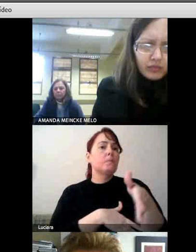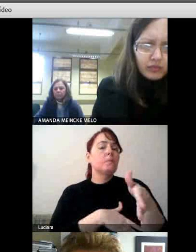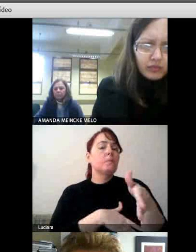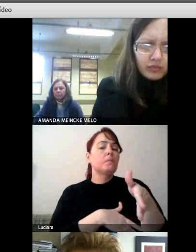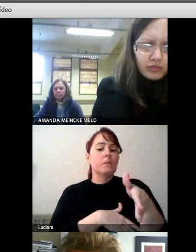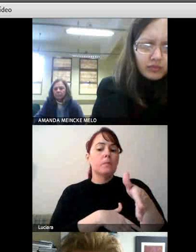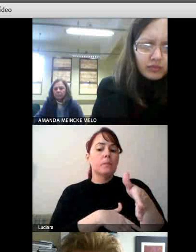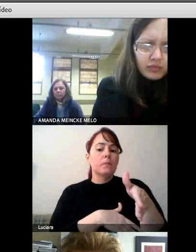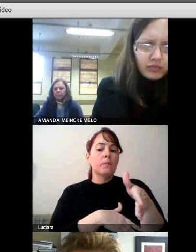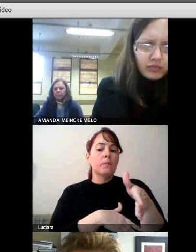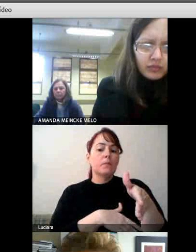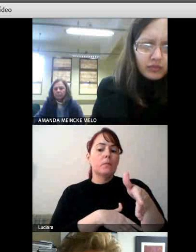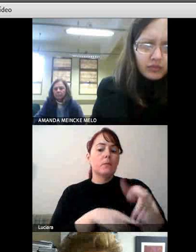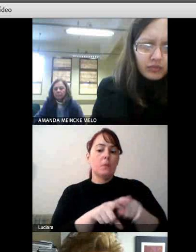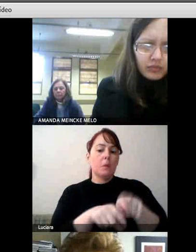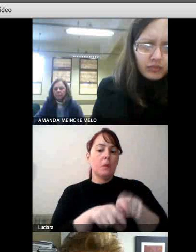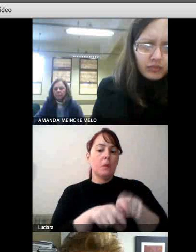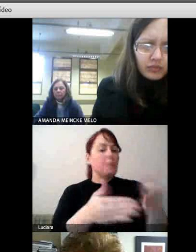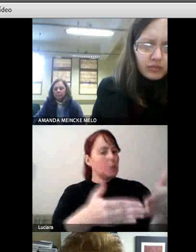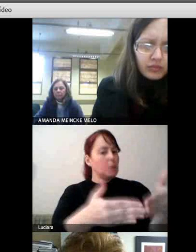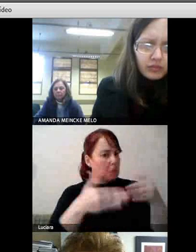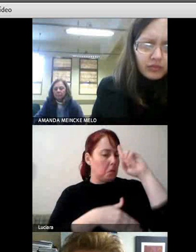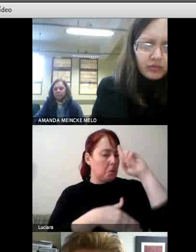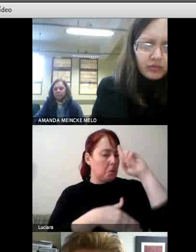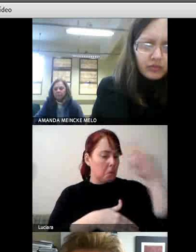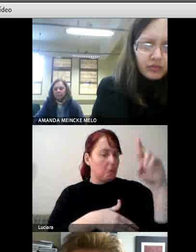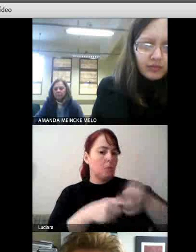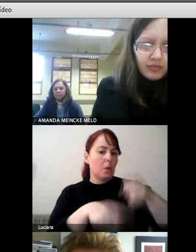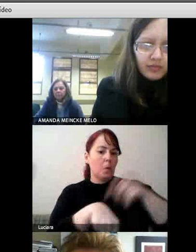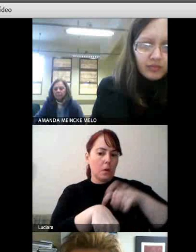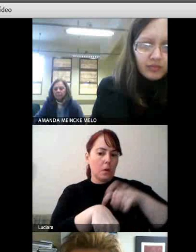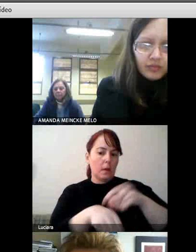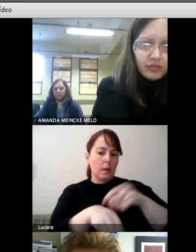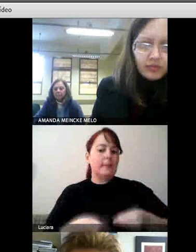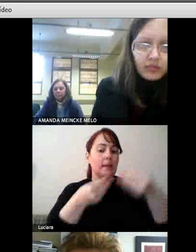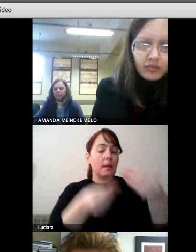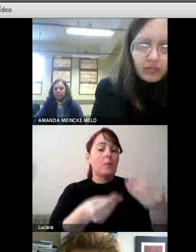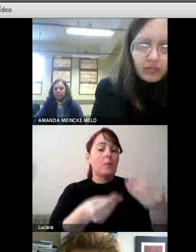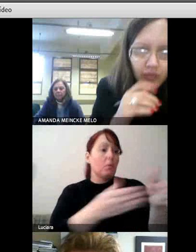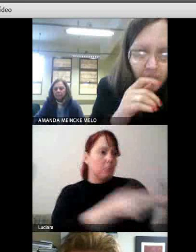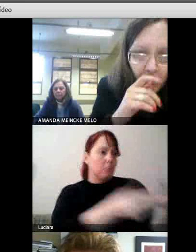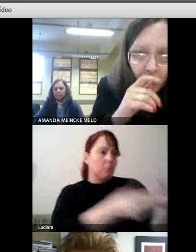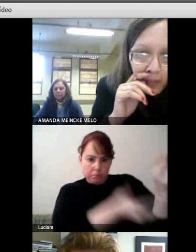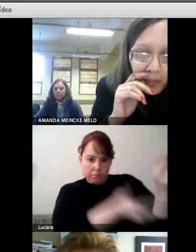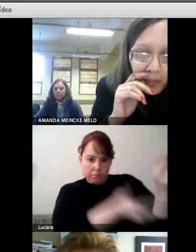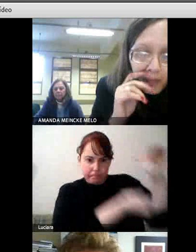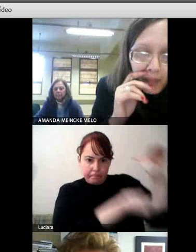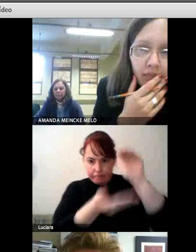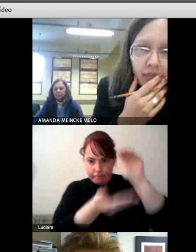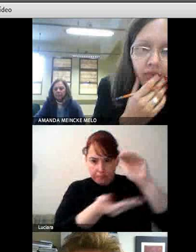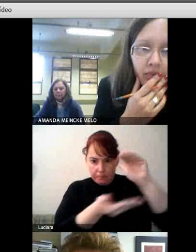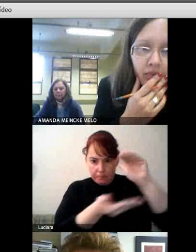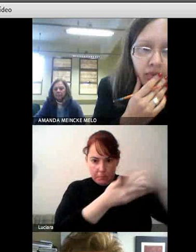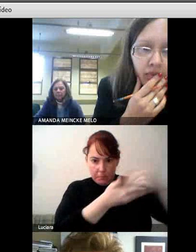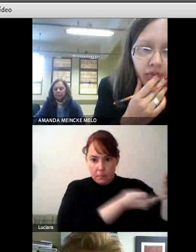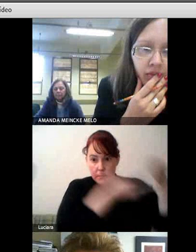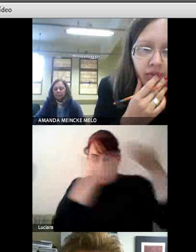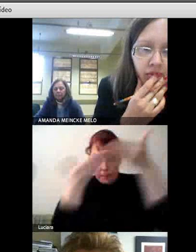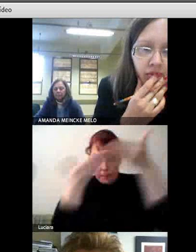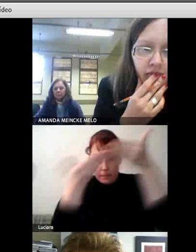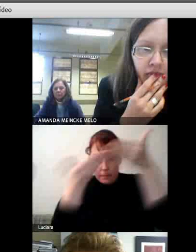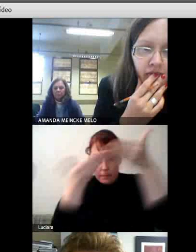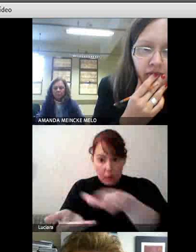ser castigado, porque se erra uma questão, bota vermelho bem grande, diminui a nota, vai ser reprovado. tudo que é mal feito, não fez o tema